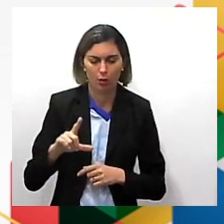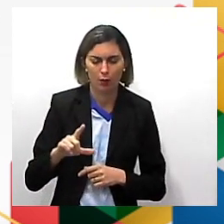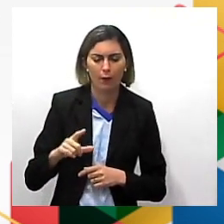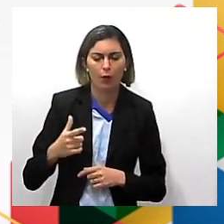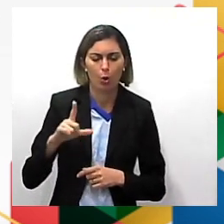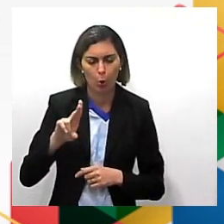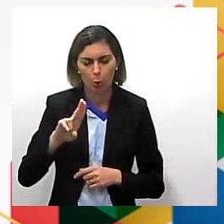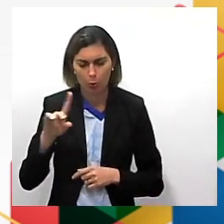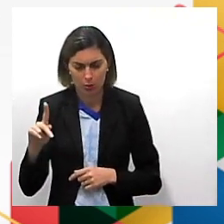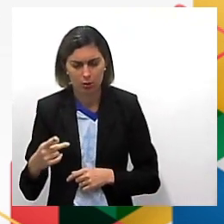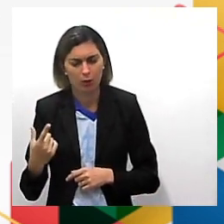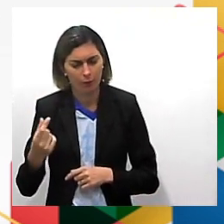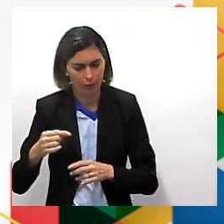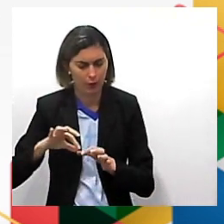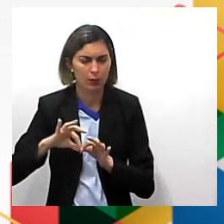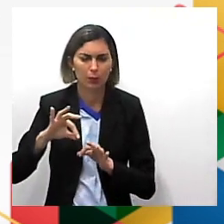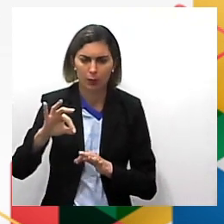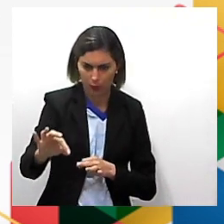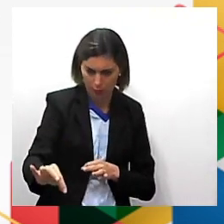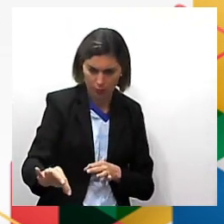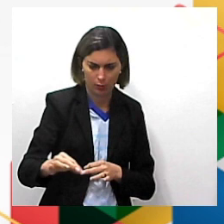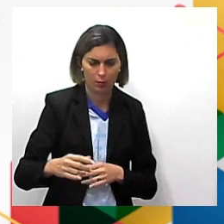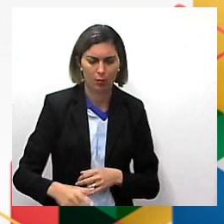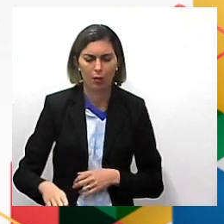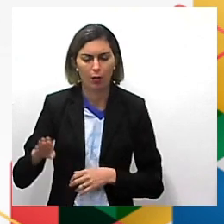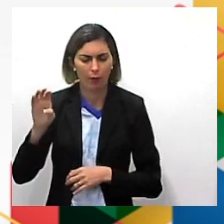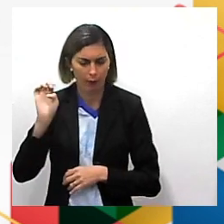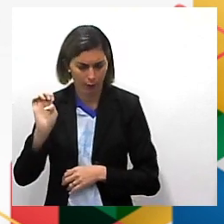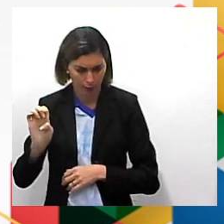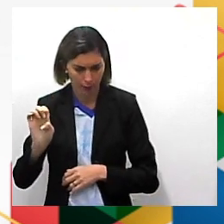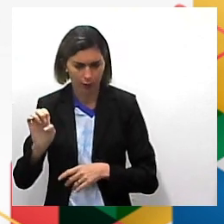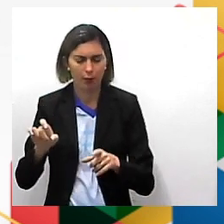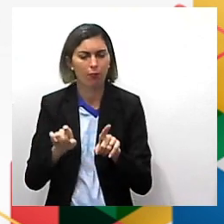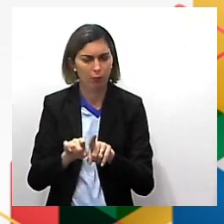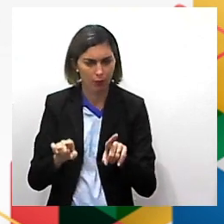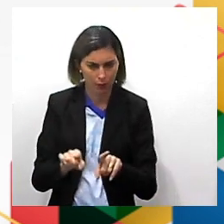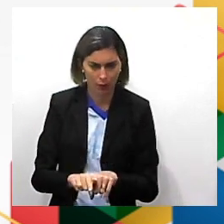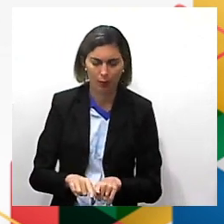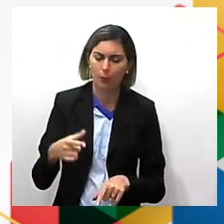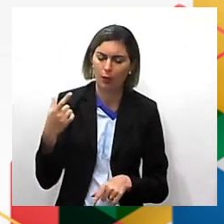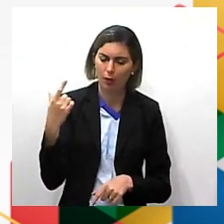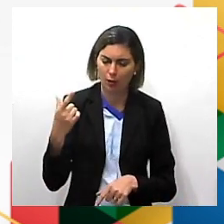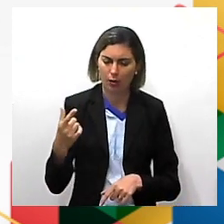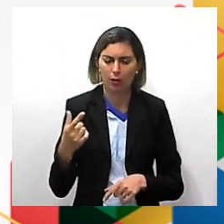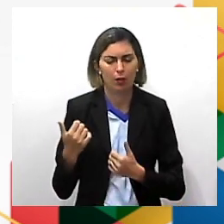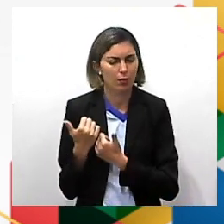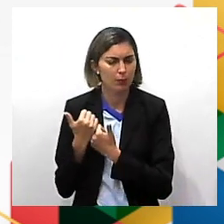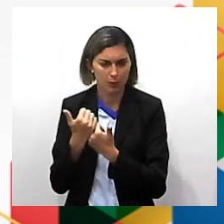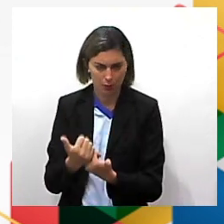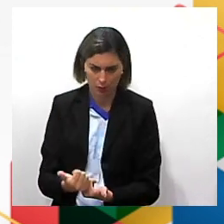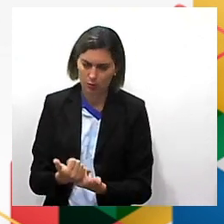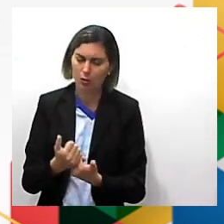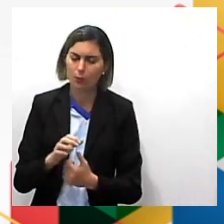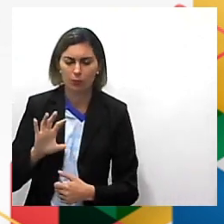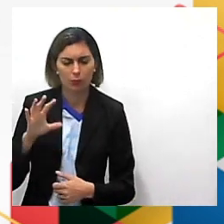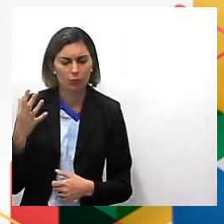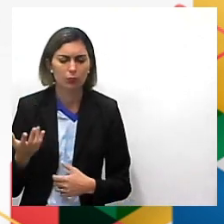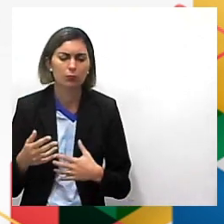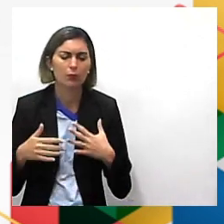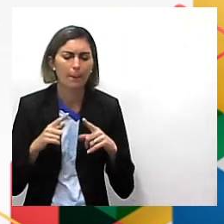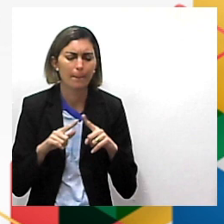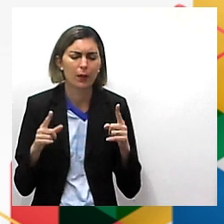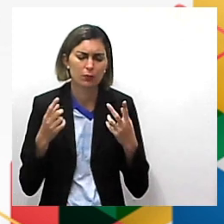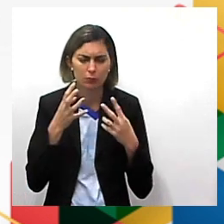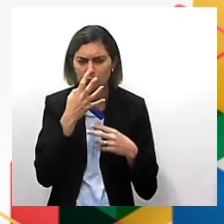sai 20 metros à frente de Pedrão. E na letra E, galera, também tem a representação dessa situação.